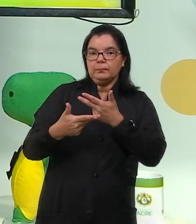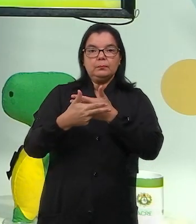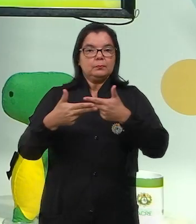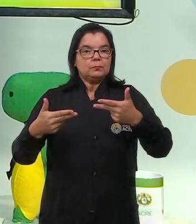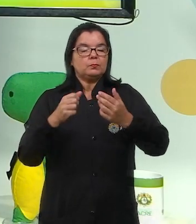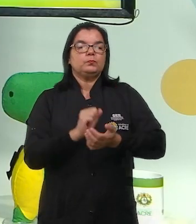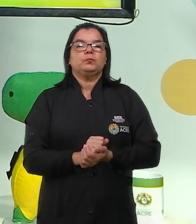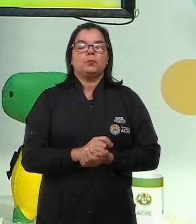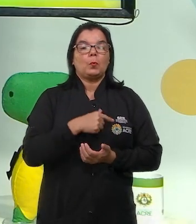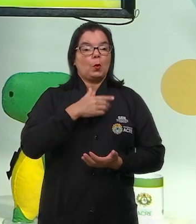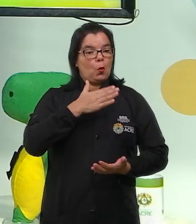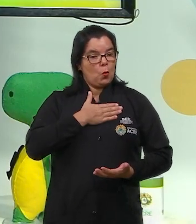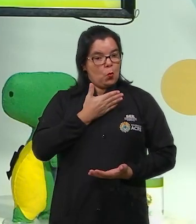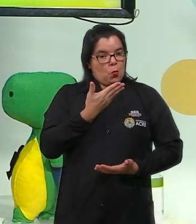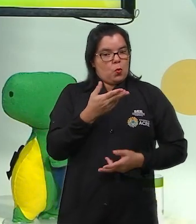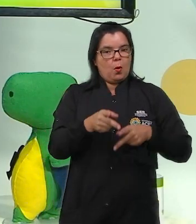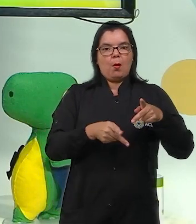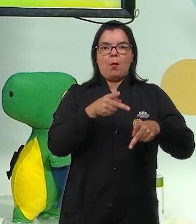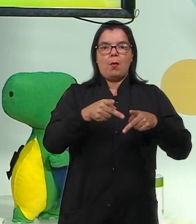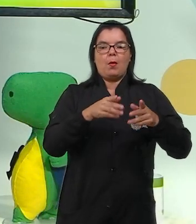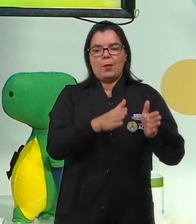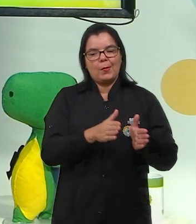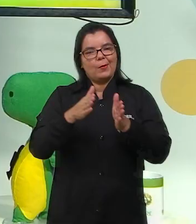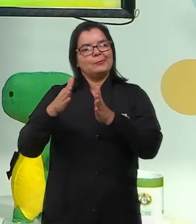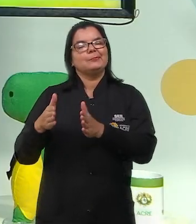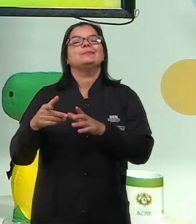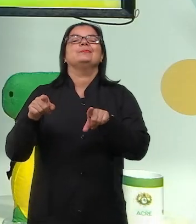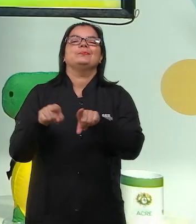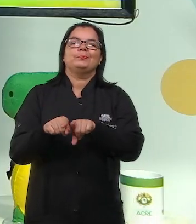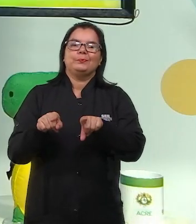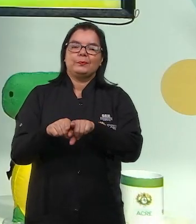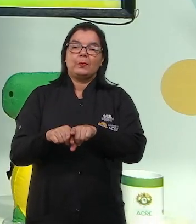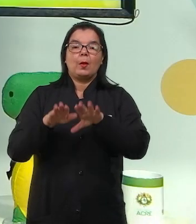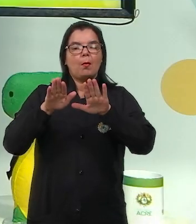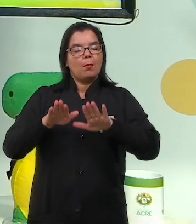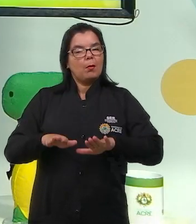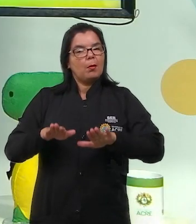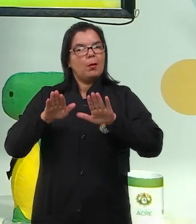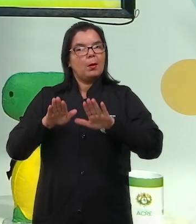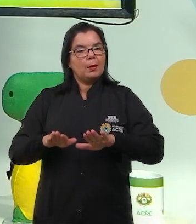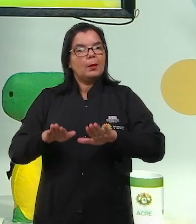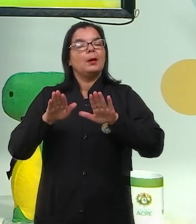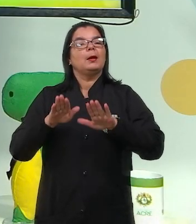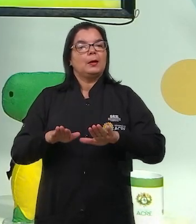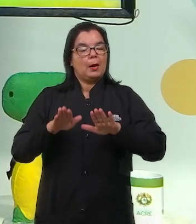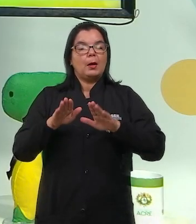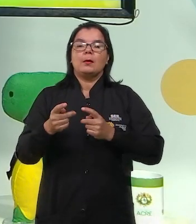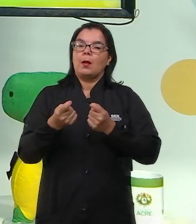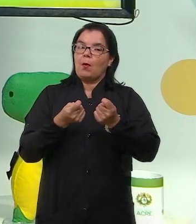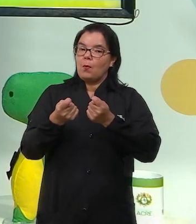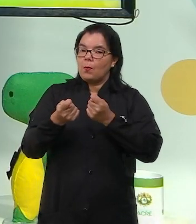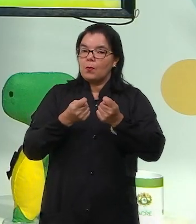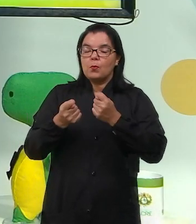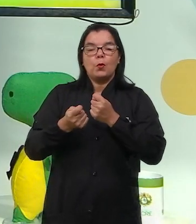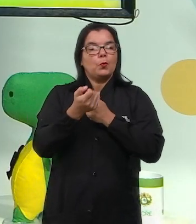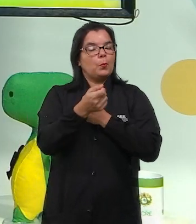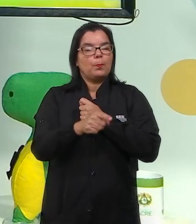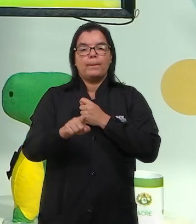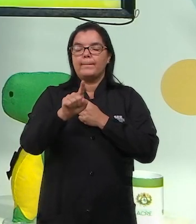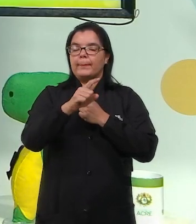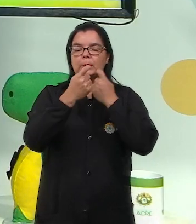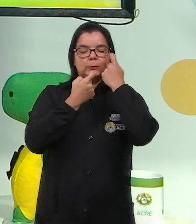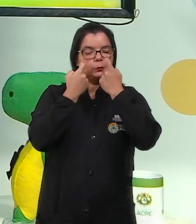Um pode assustar a população e o outro pode amenizar a situação, dizer que essa situação é controlada, que não há motivos